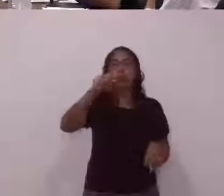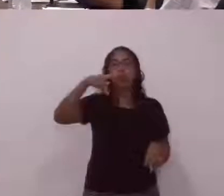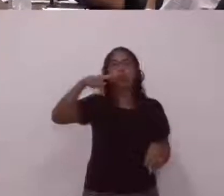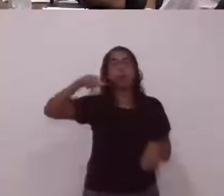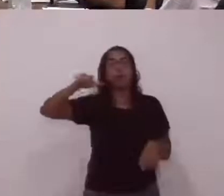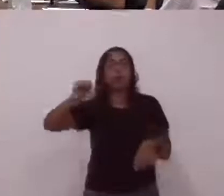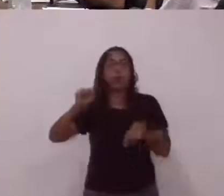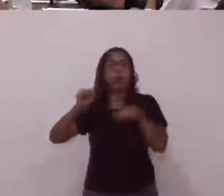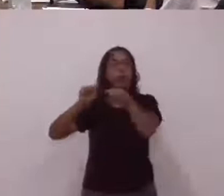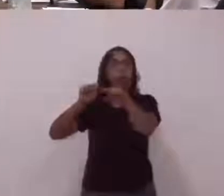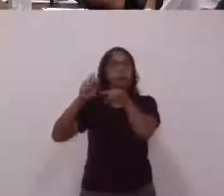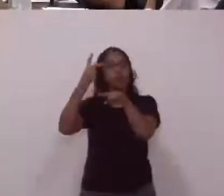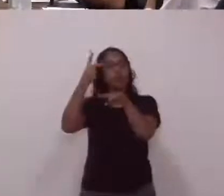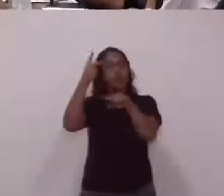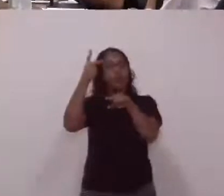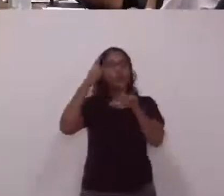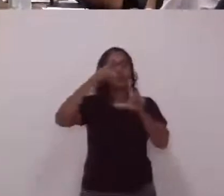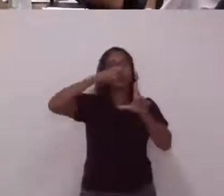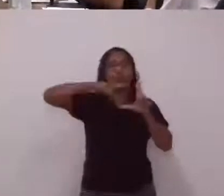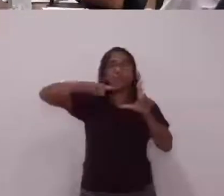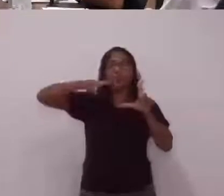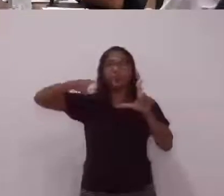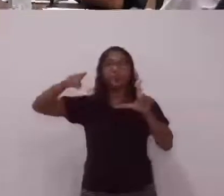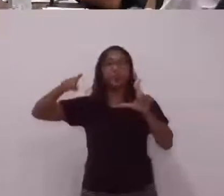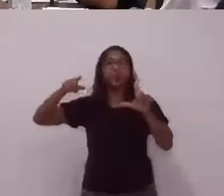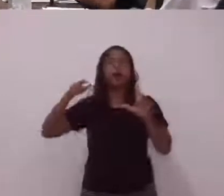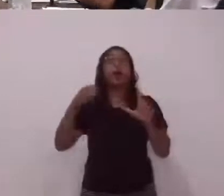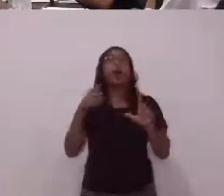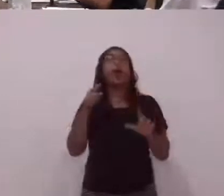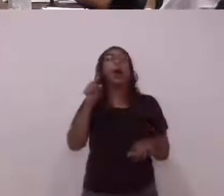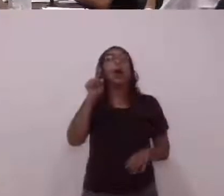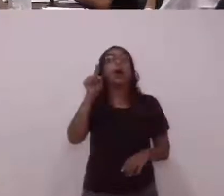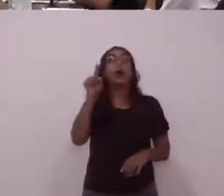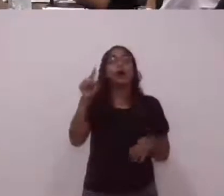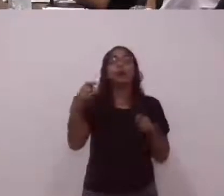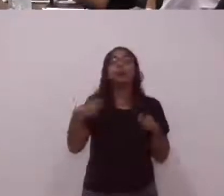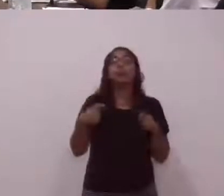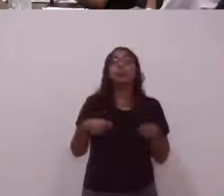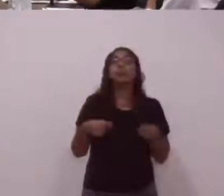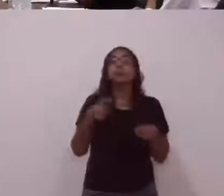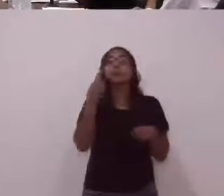e informe-se os demandados possuem ações, indicando todos os dados